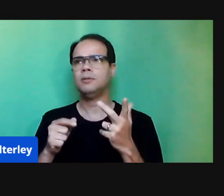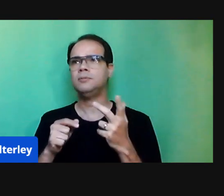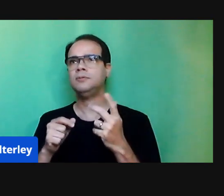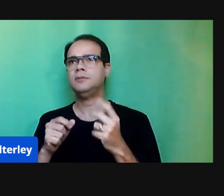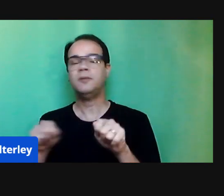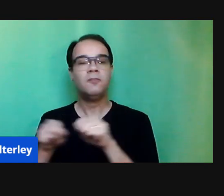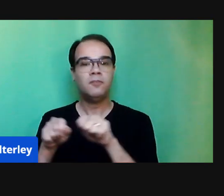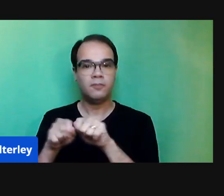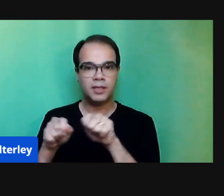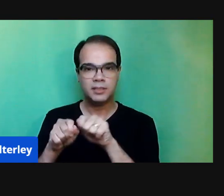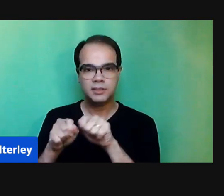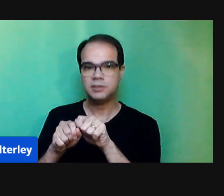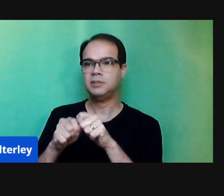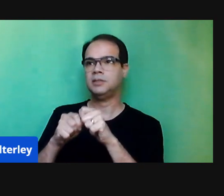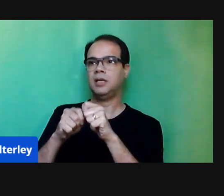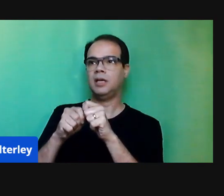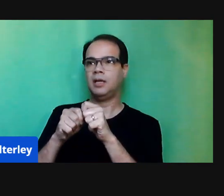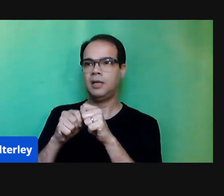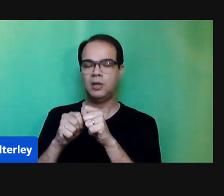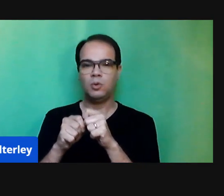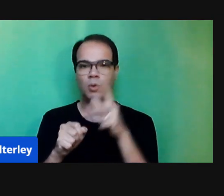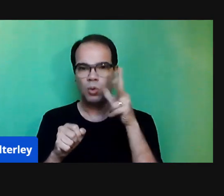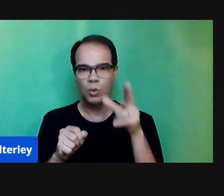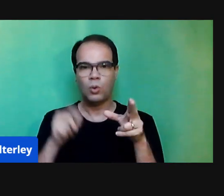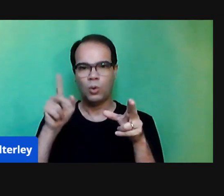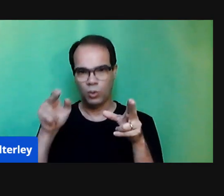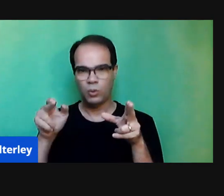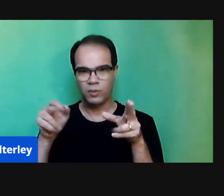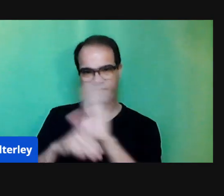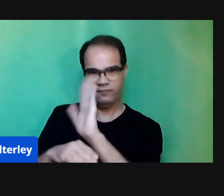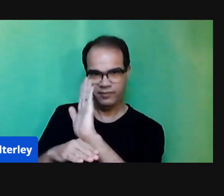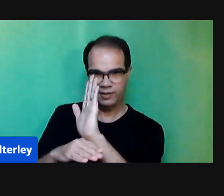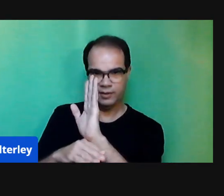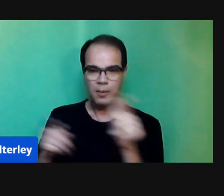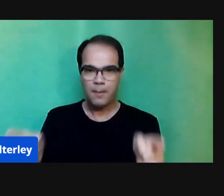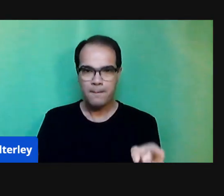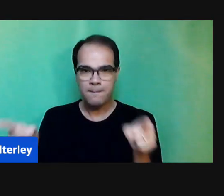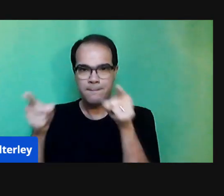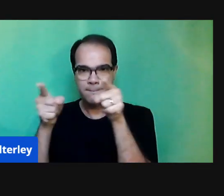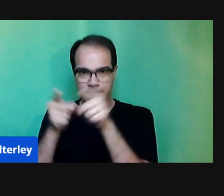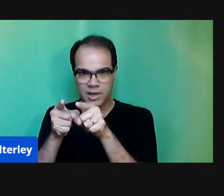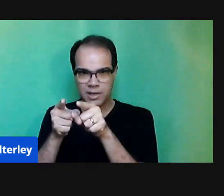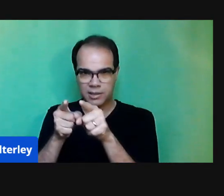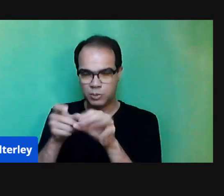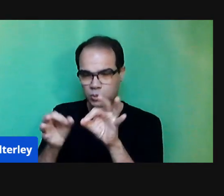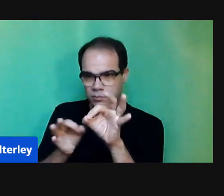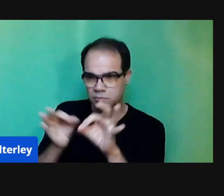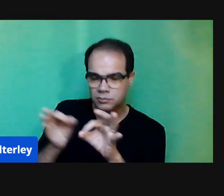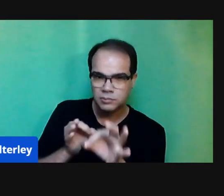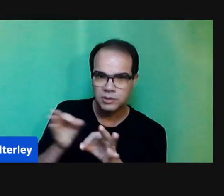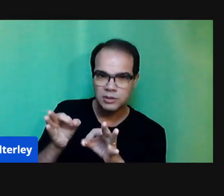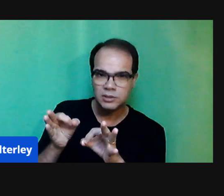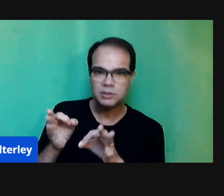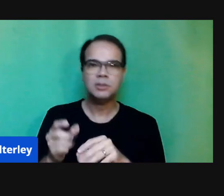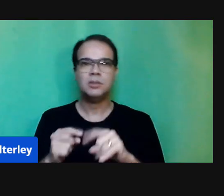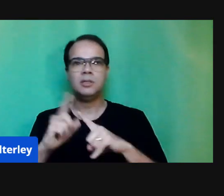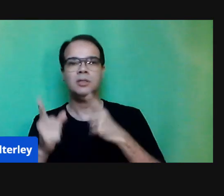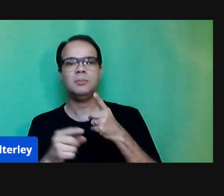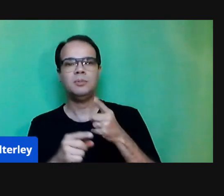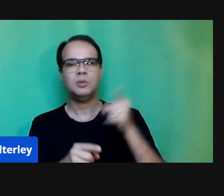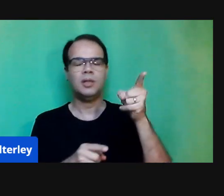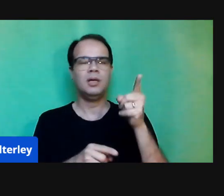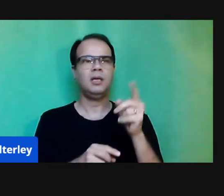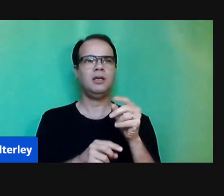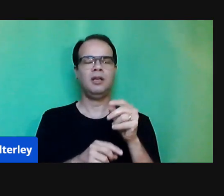direção de programas, faço edição, faço a produção propriamente dita, que é entrar em contato com várias